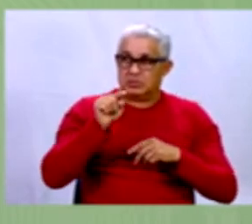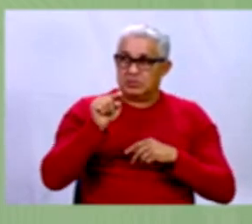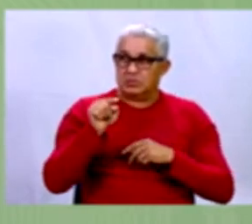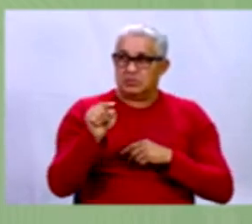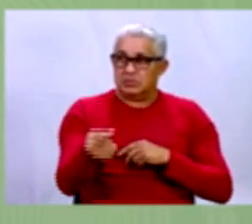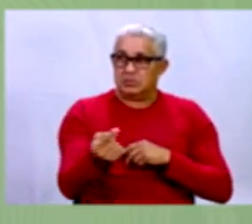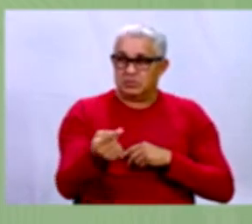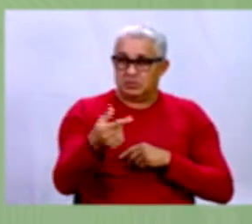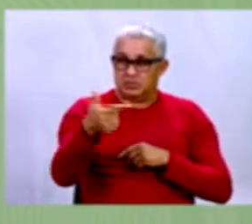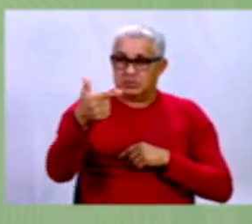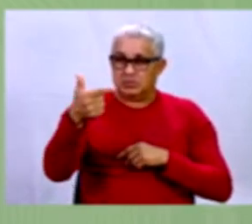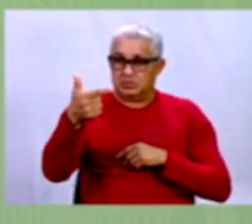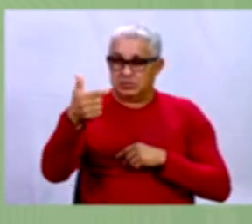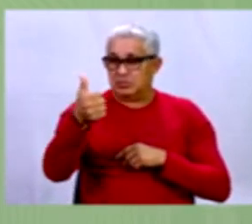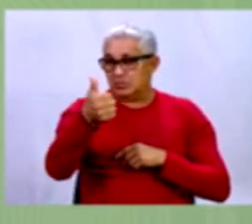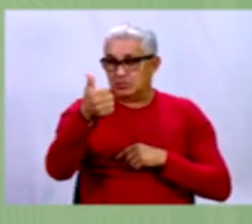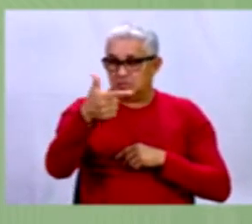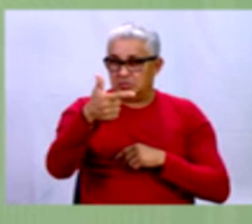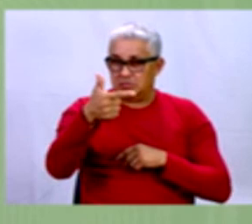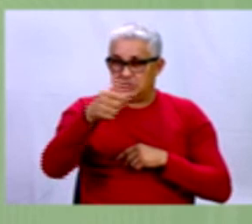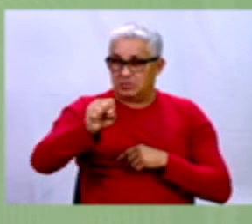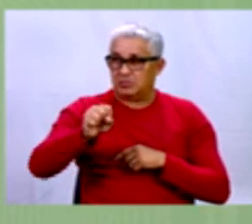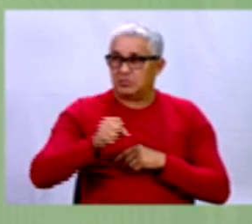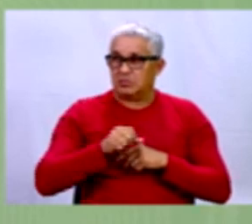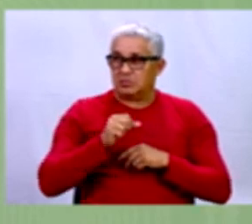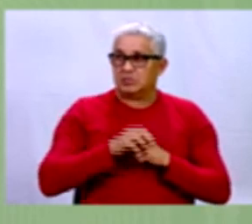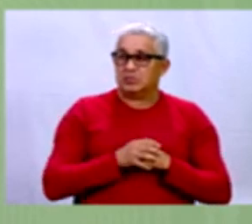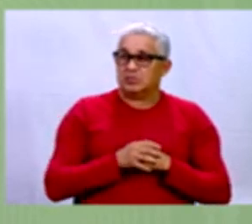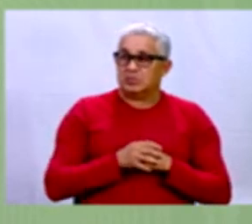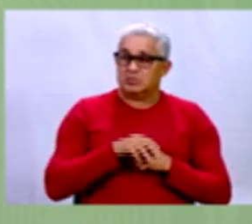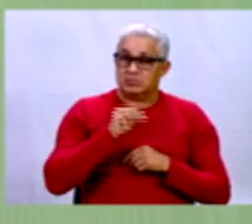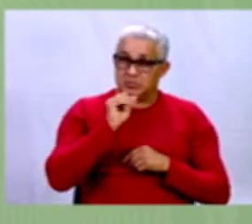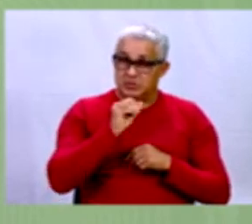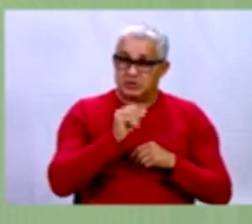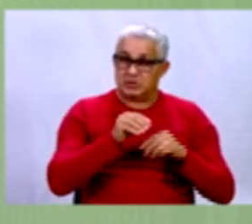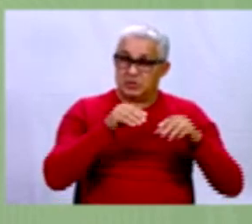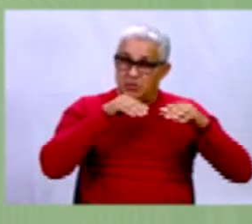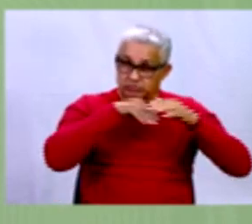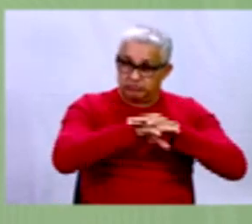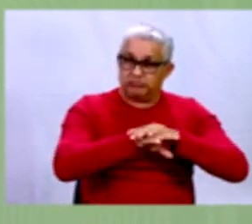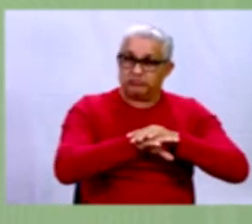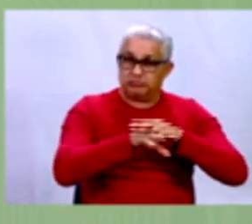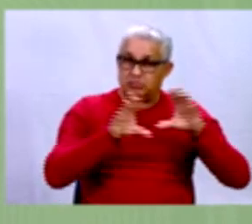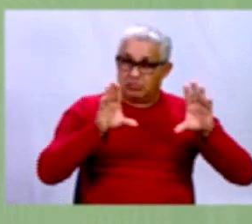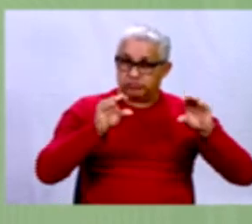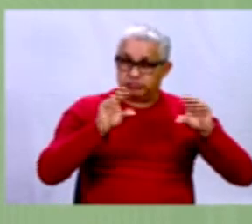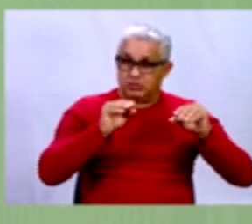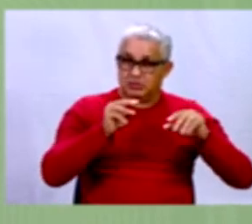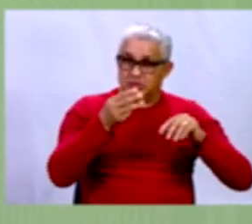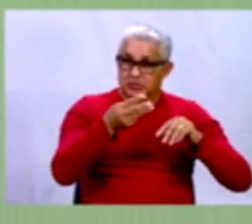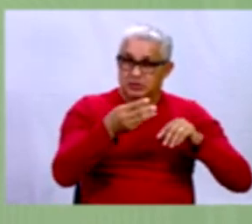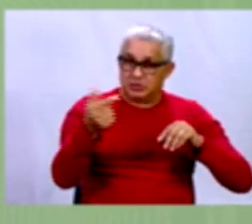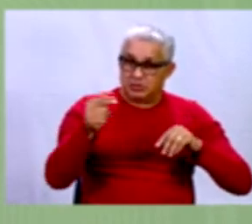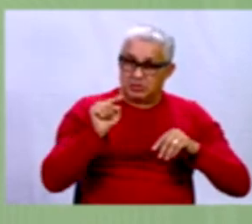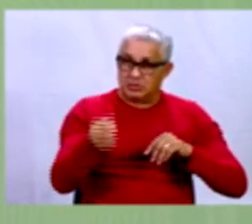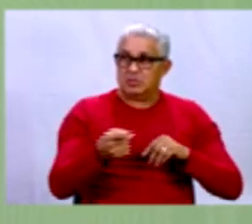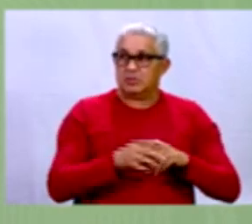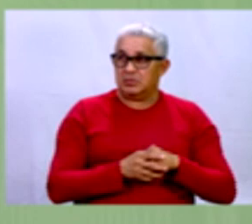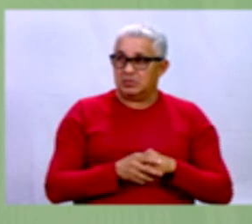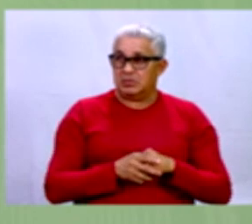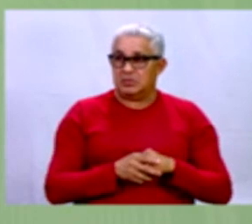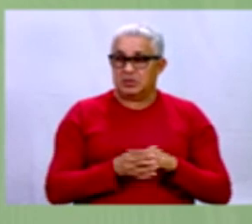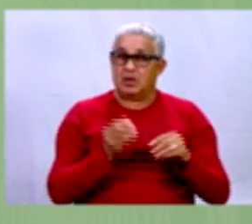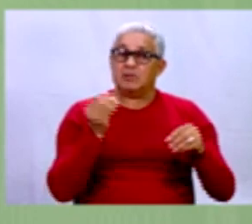37.128. Ele teria 32.000 se ele tivesse colocado no colchão esse dinheiro, né, anual. Então, como